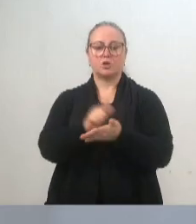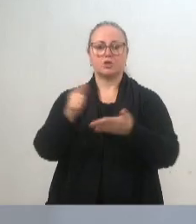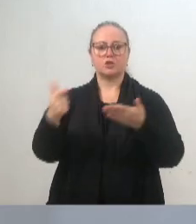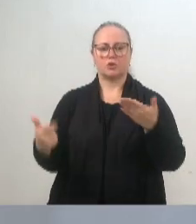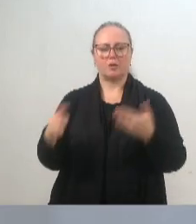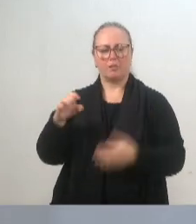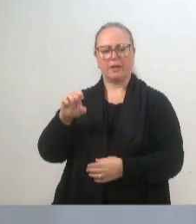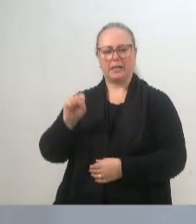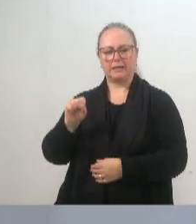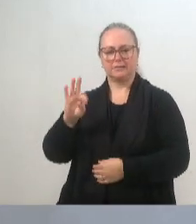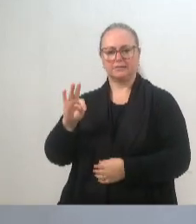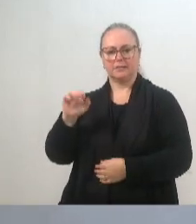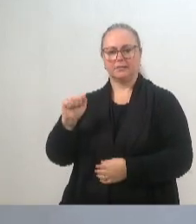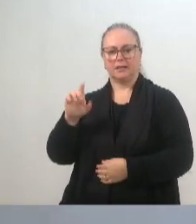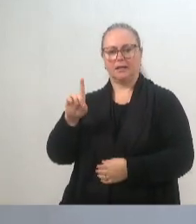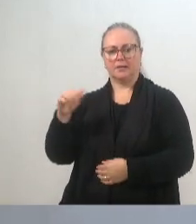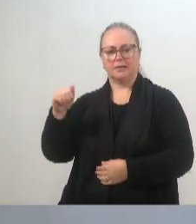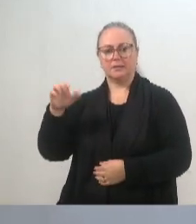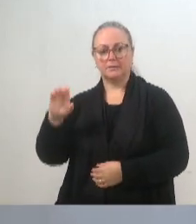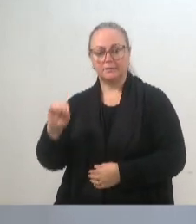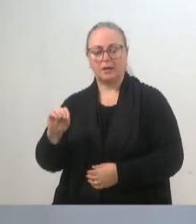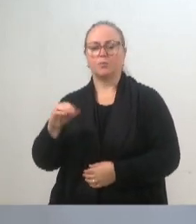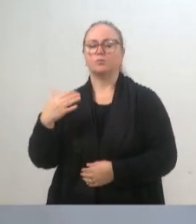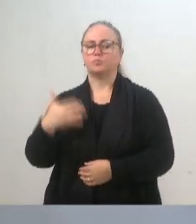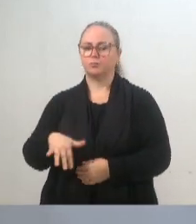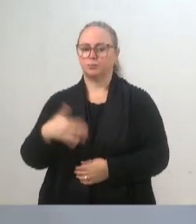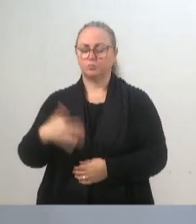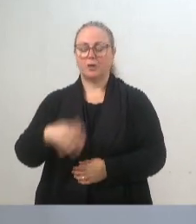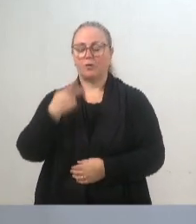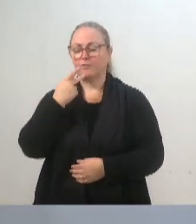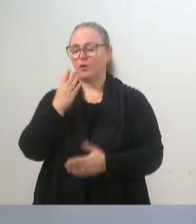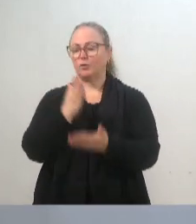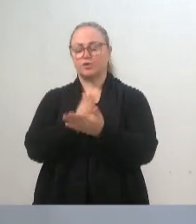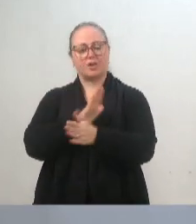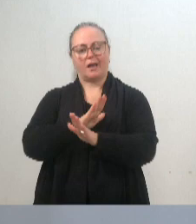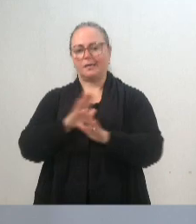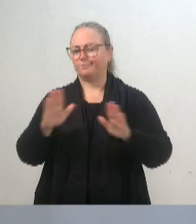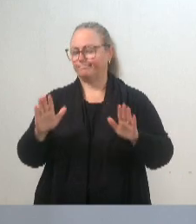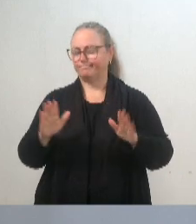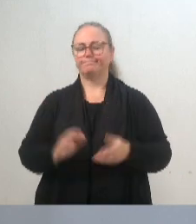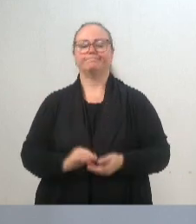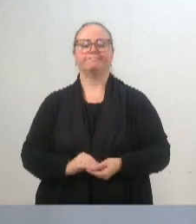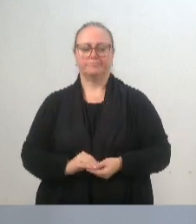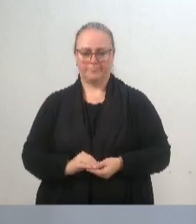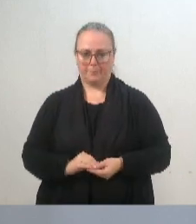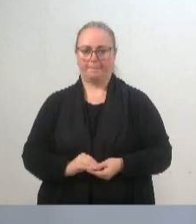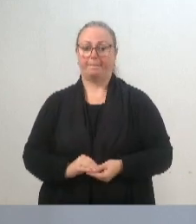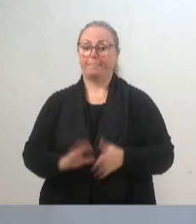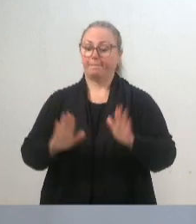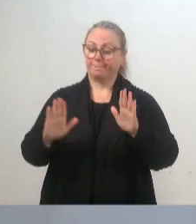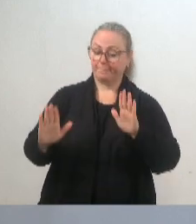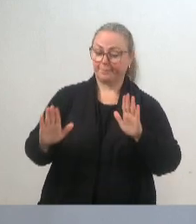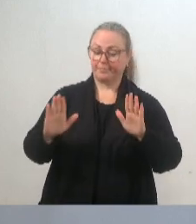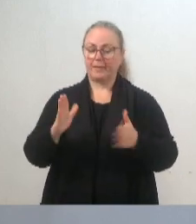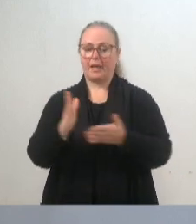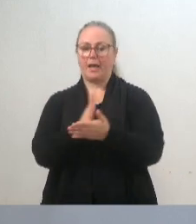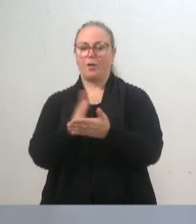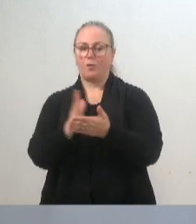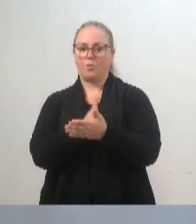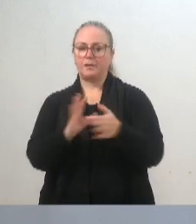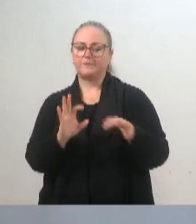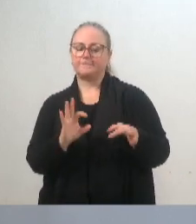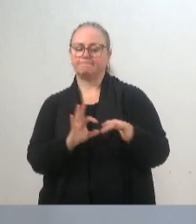limites. Vários veículos de comunicação reconhecem que passou dos limites. E olha que são imprensas, muitas vezes conhecidas por